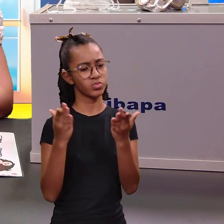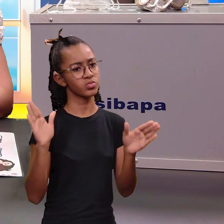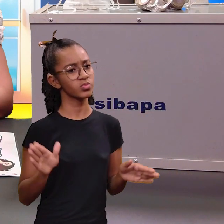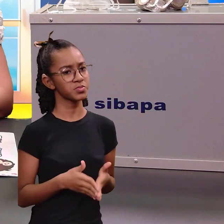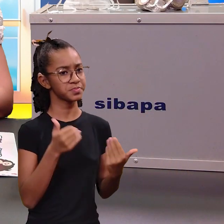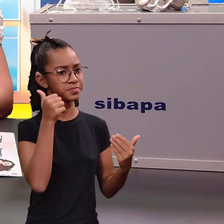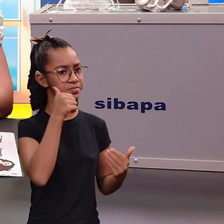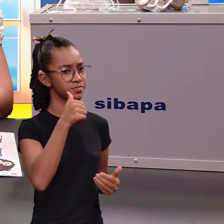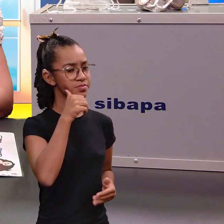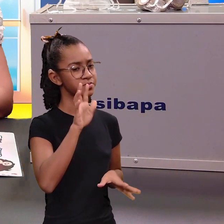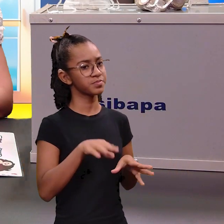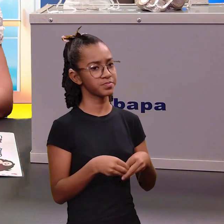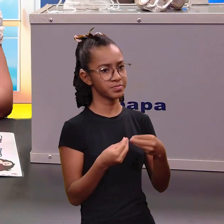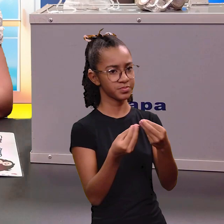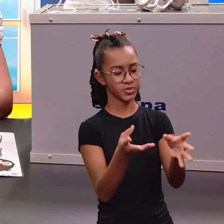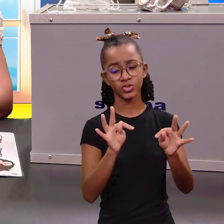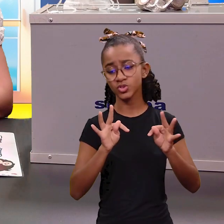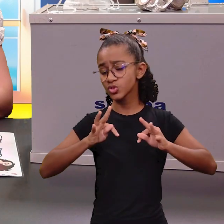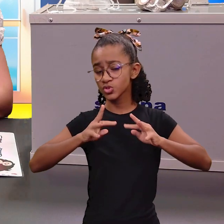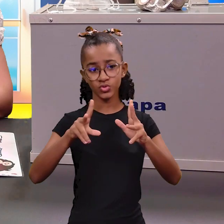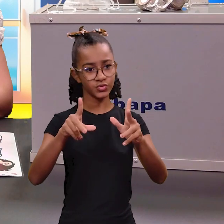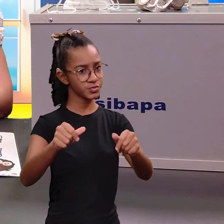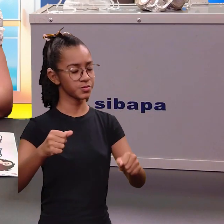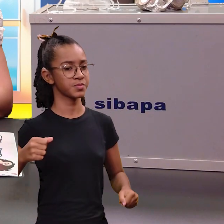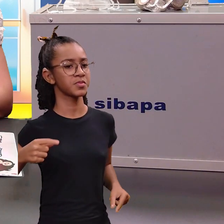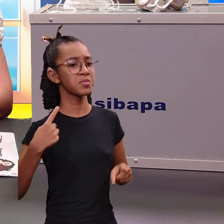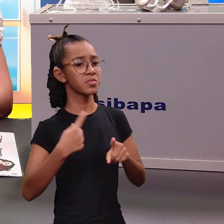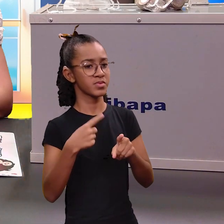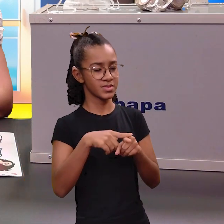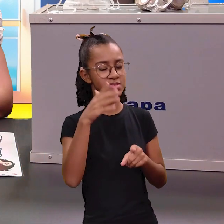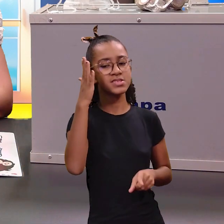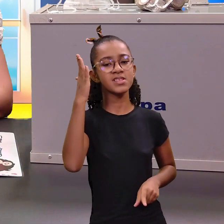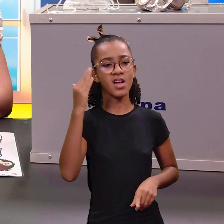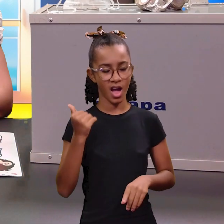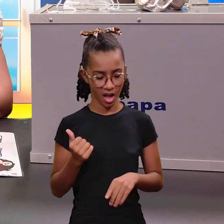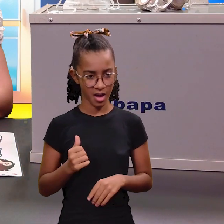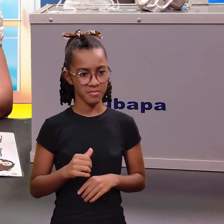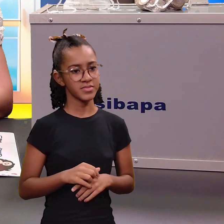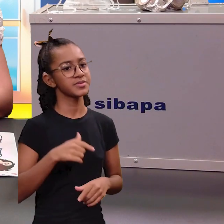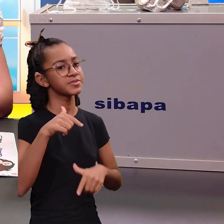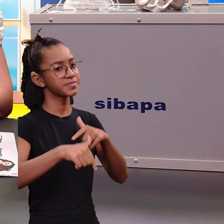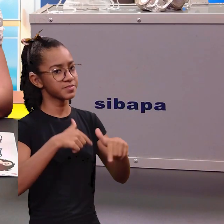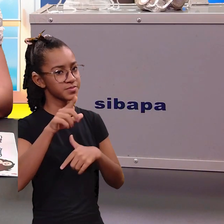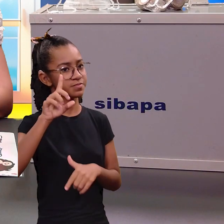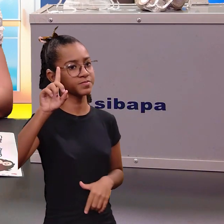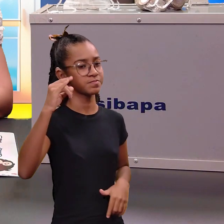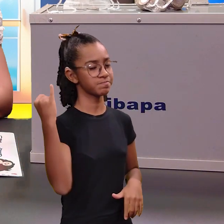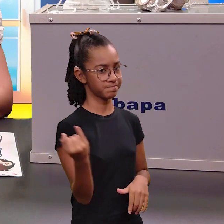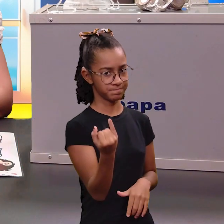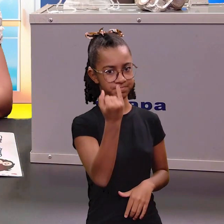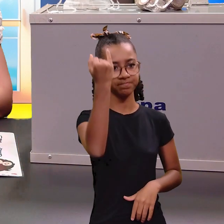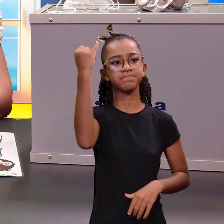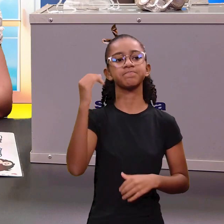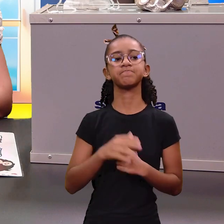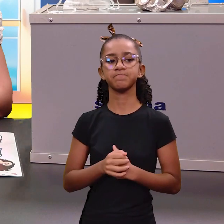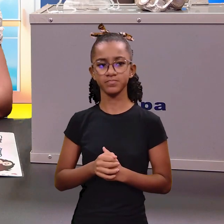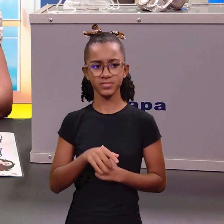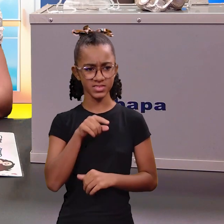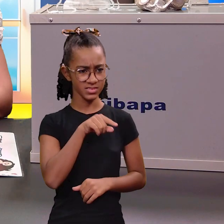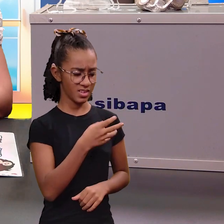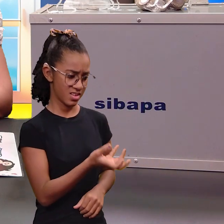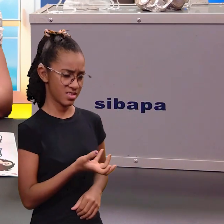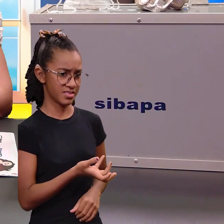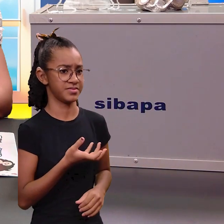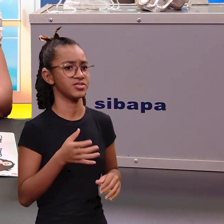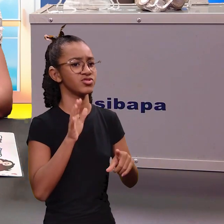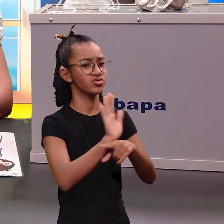ela tinha? Porque ela entendia que a obra de Deus é muito importante. E se é importante, ela queria colaborar